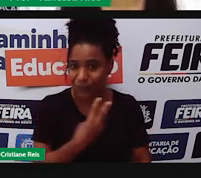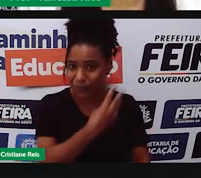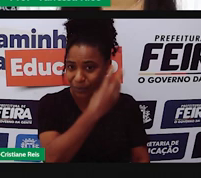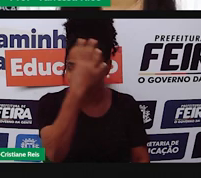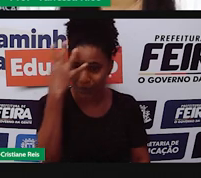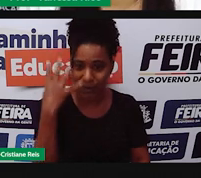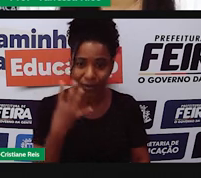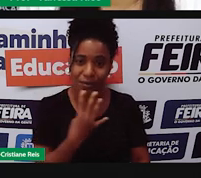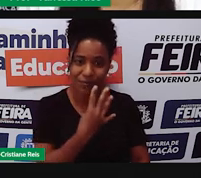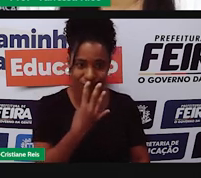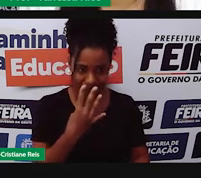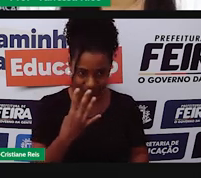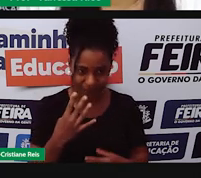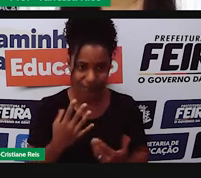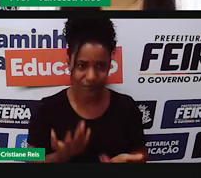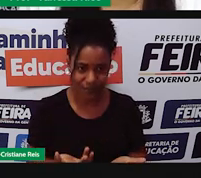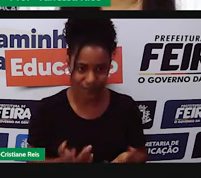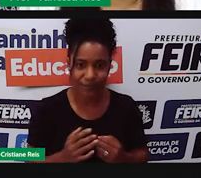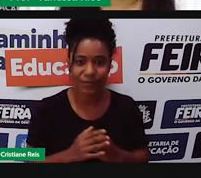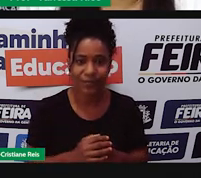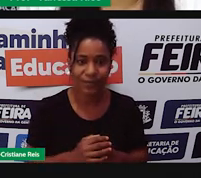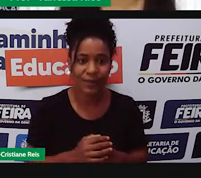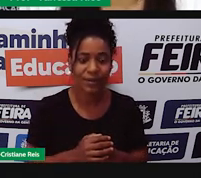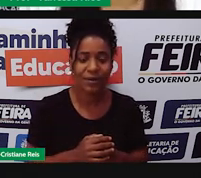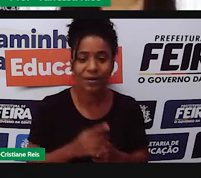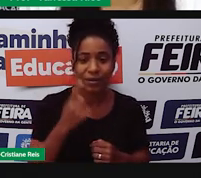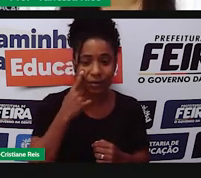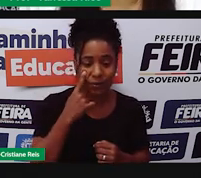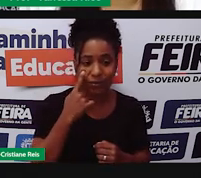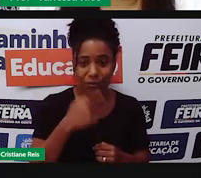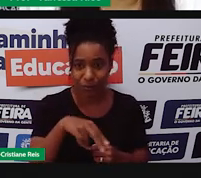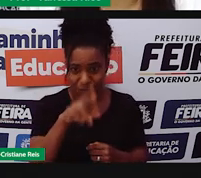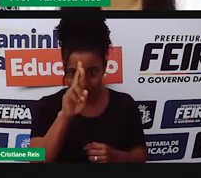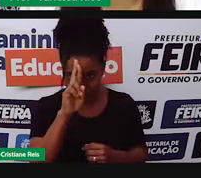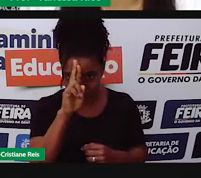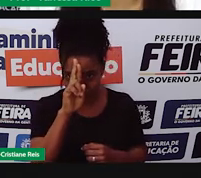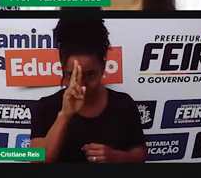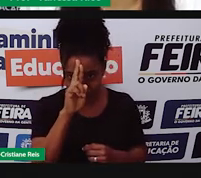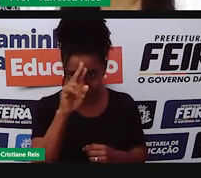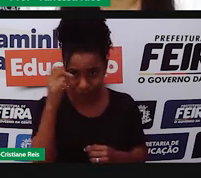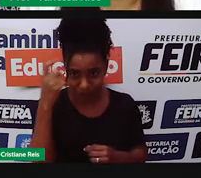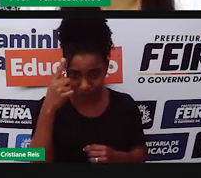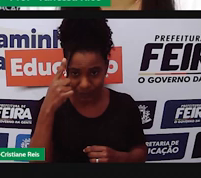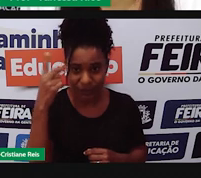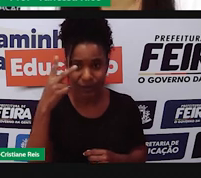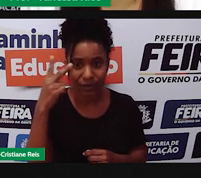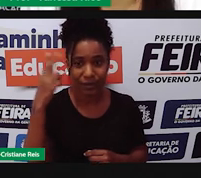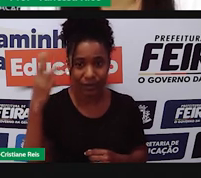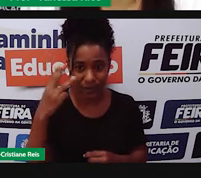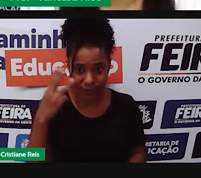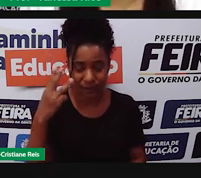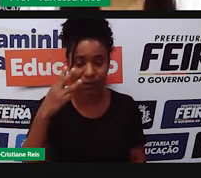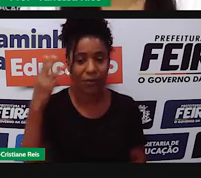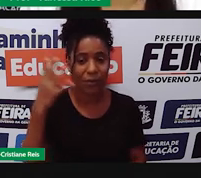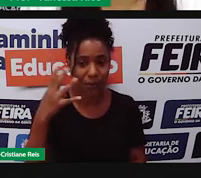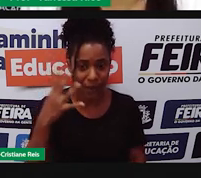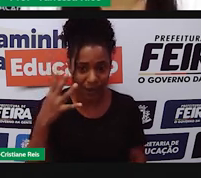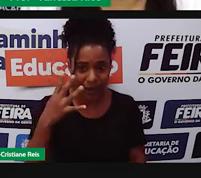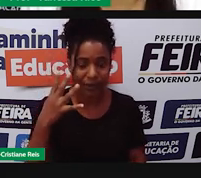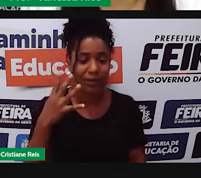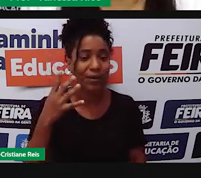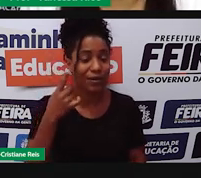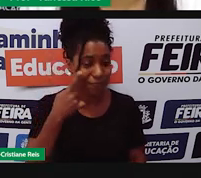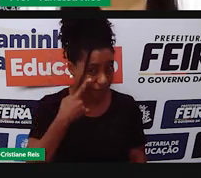números do relógio e voltar para o número 12, onde vai começar a contar 1, 2, 3, porque